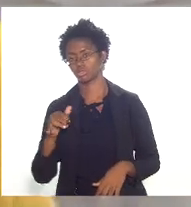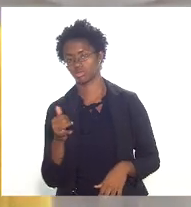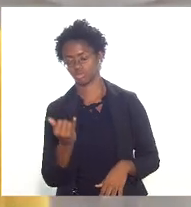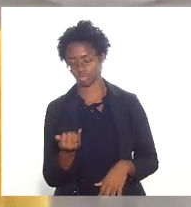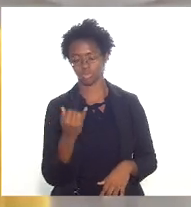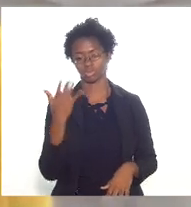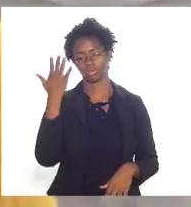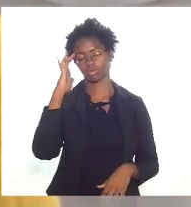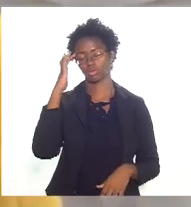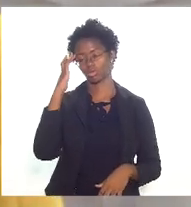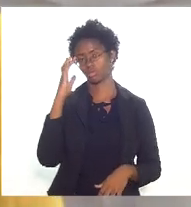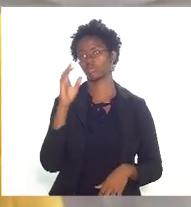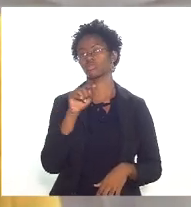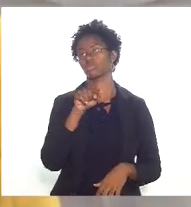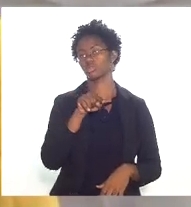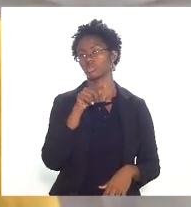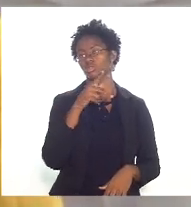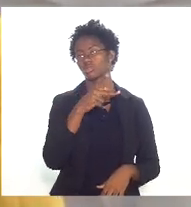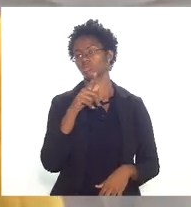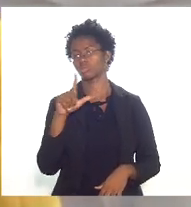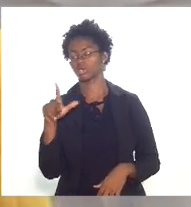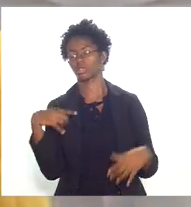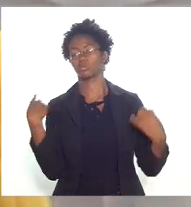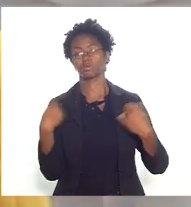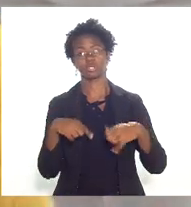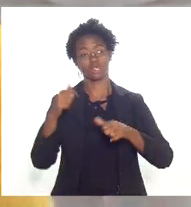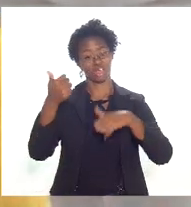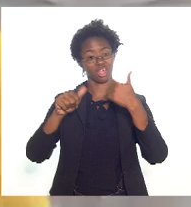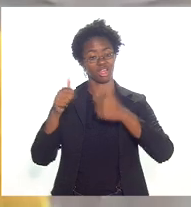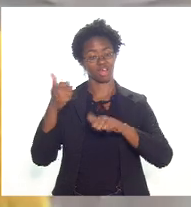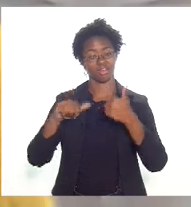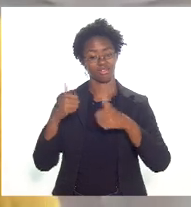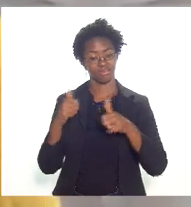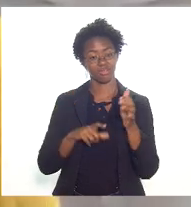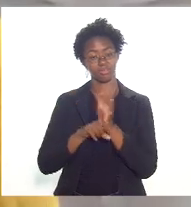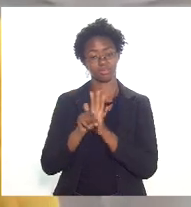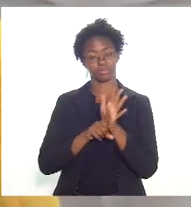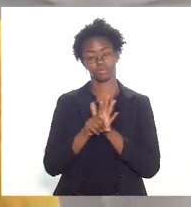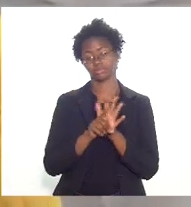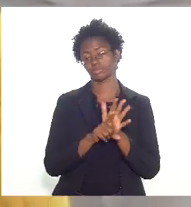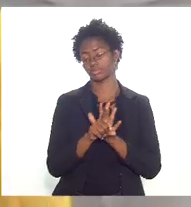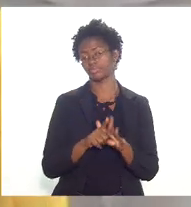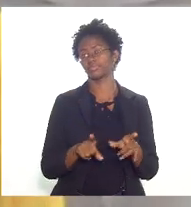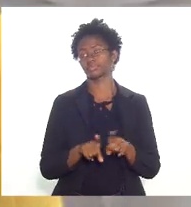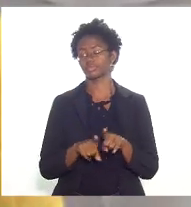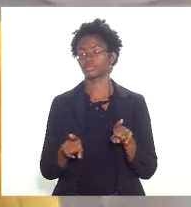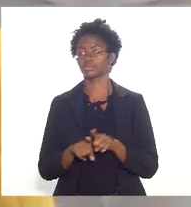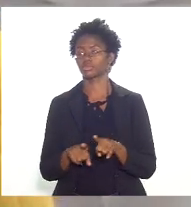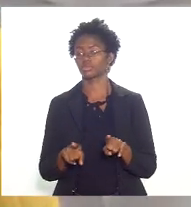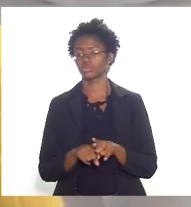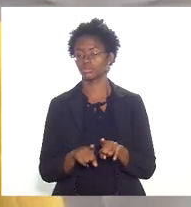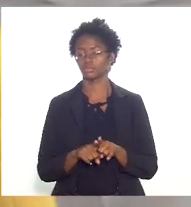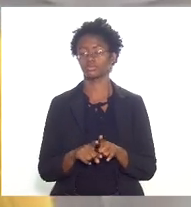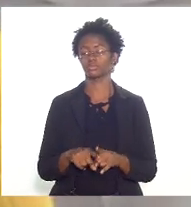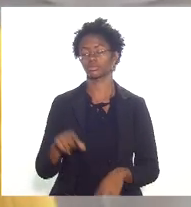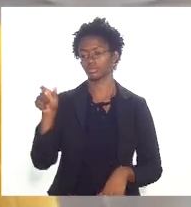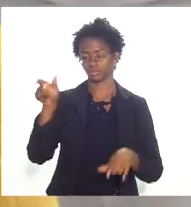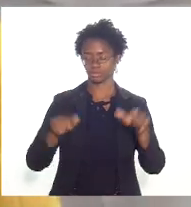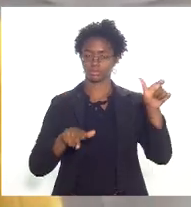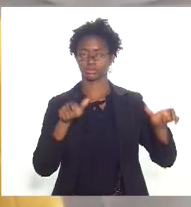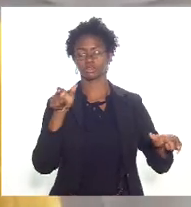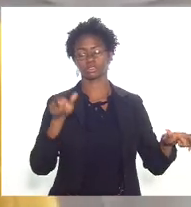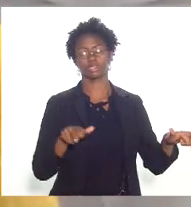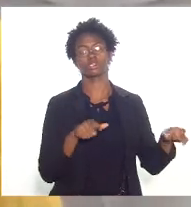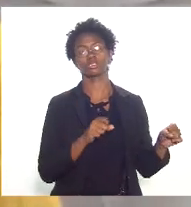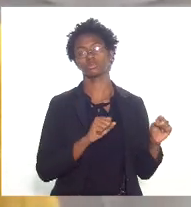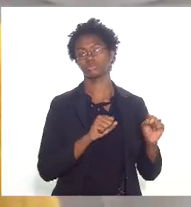projeto é um projeto que merece ser examinado e merece a manifestação das autoridades que